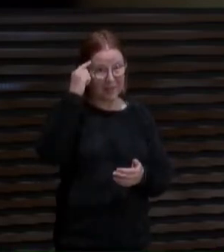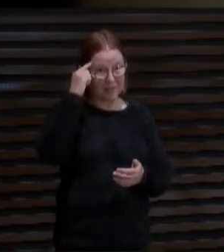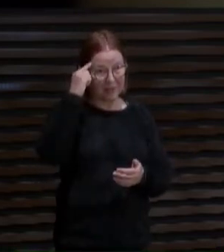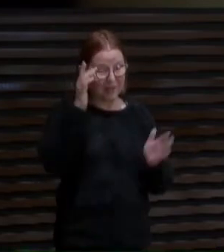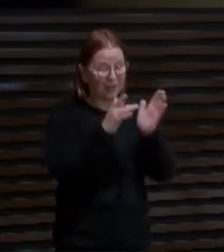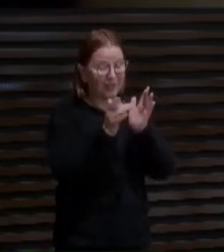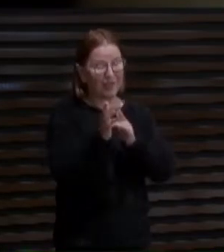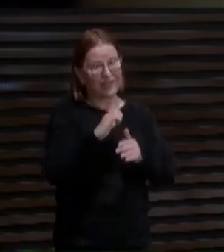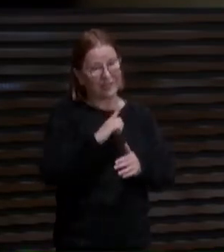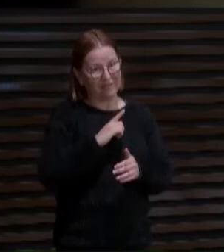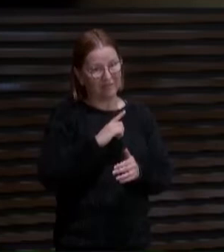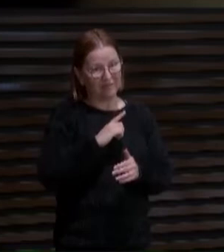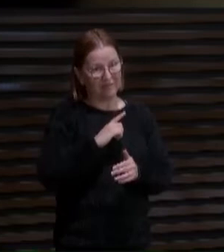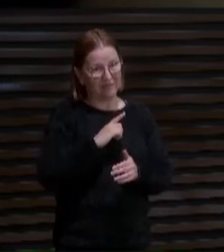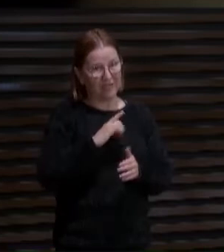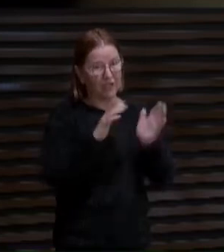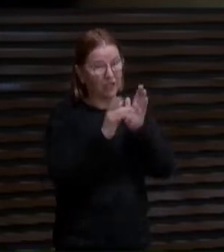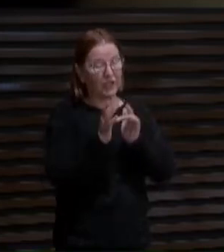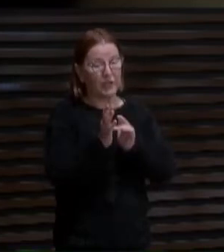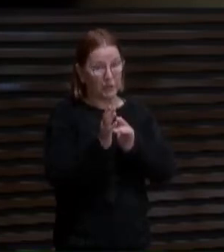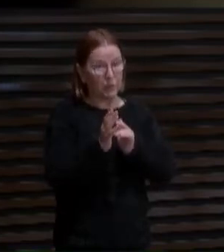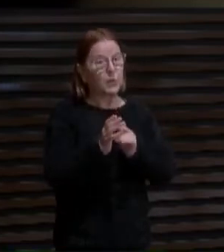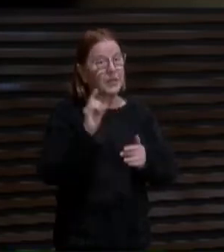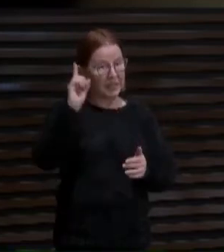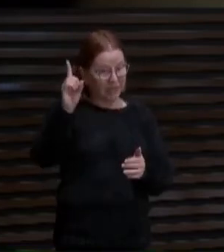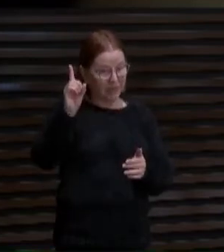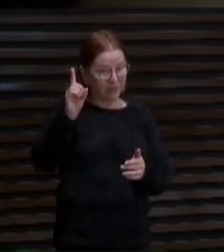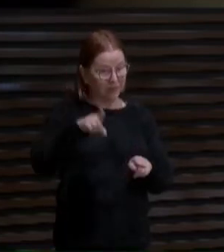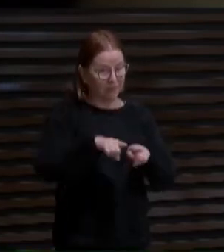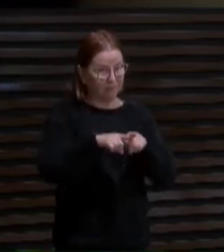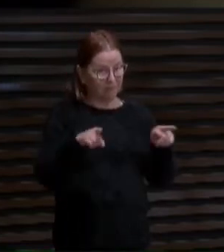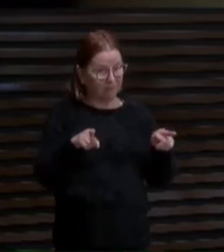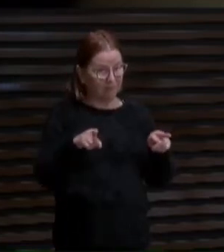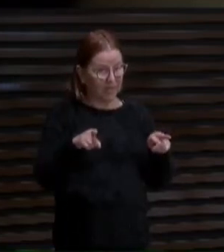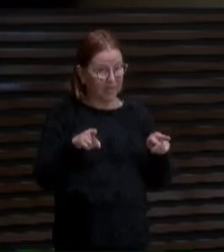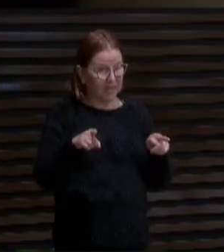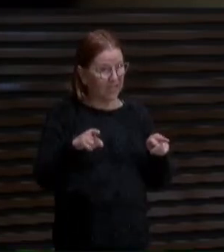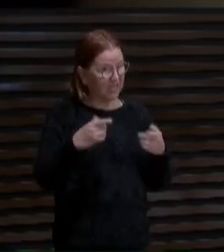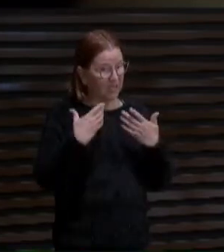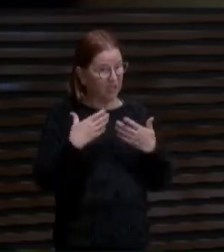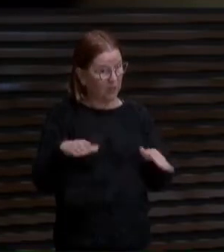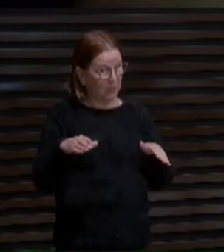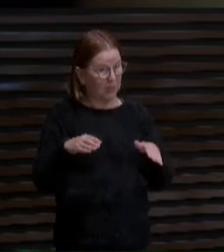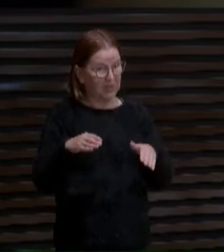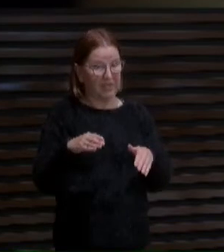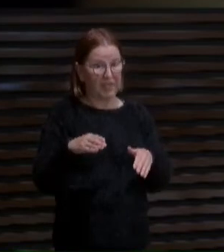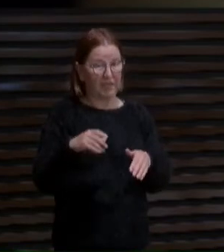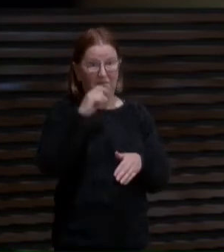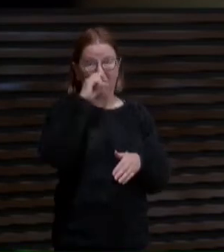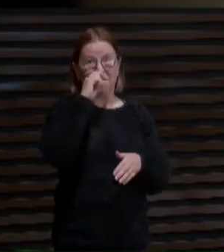que sendo como Deus ele não tem por usurpação ser igual a Deus o que que ele fez